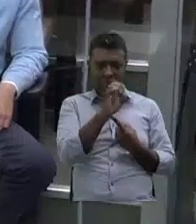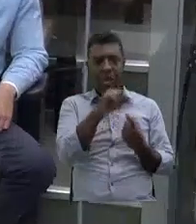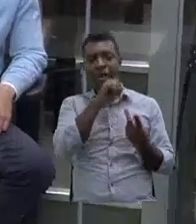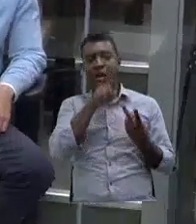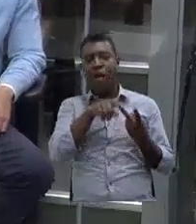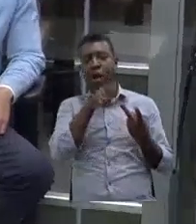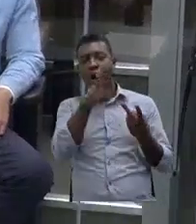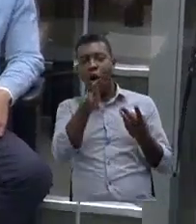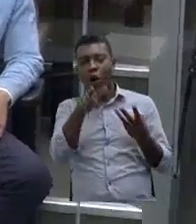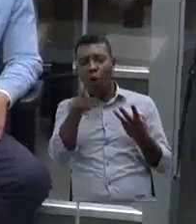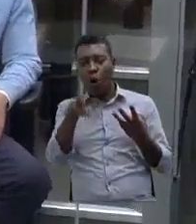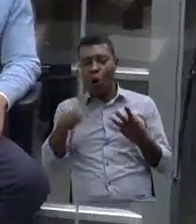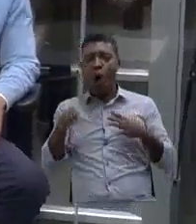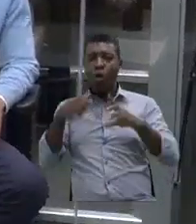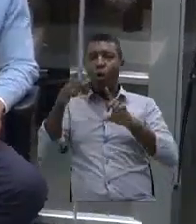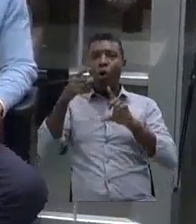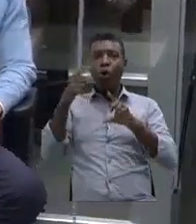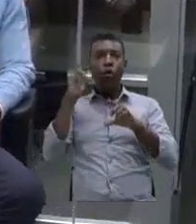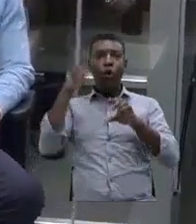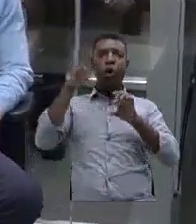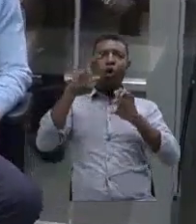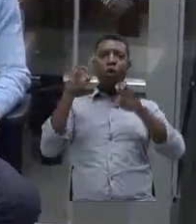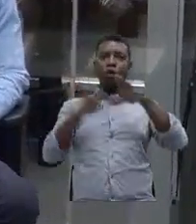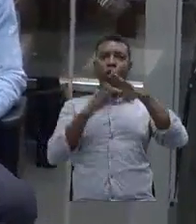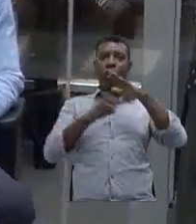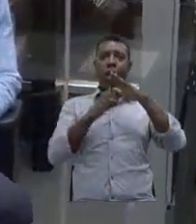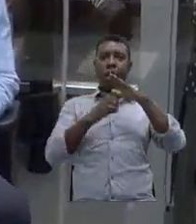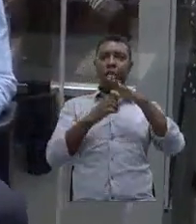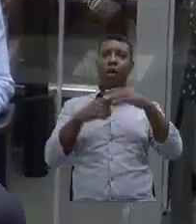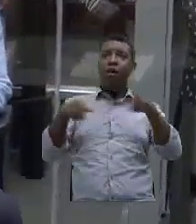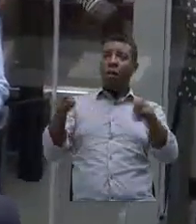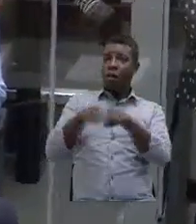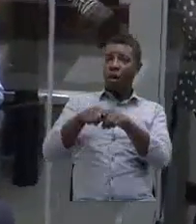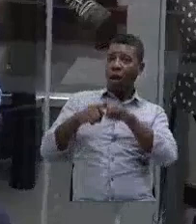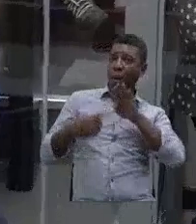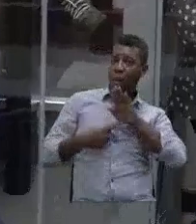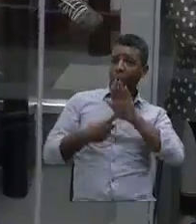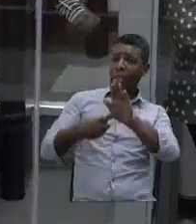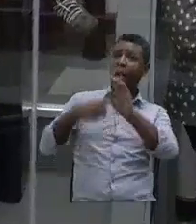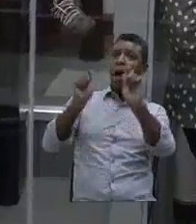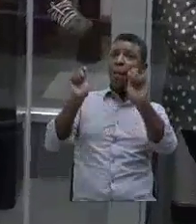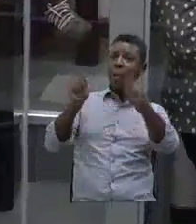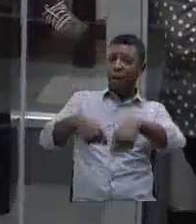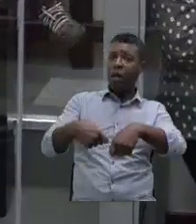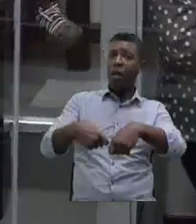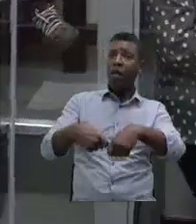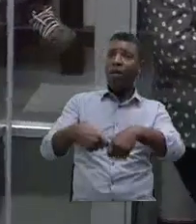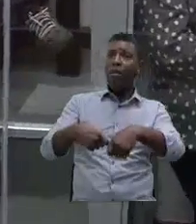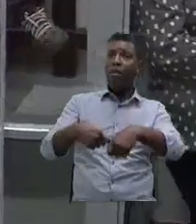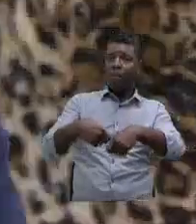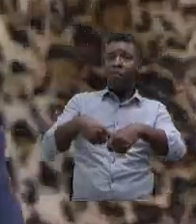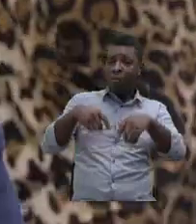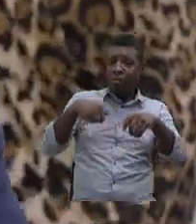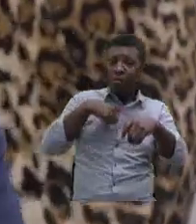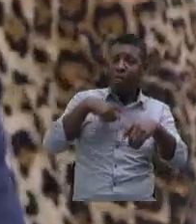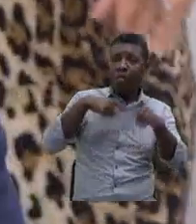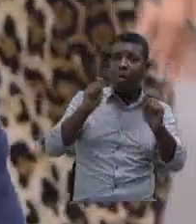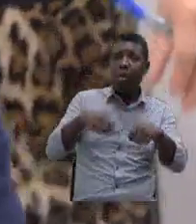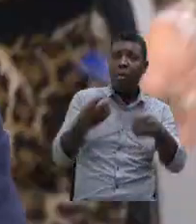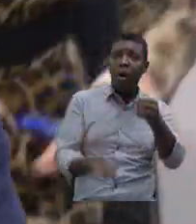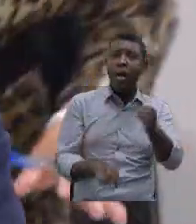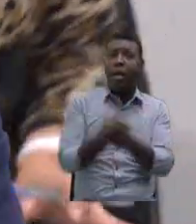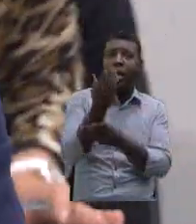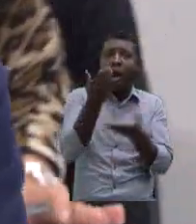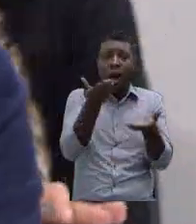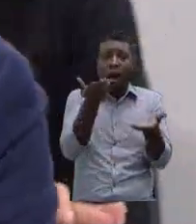setor de eventos e mostrar a potencialidade que há e para ver se a gente cria um equilíbrio. Eu acho que Santa